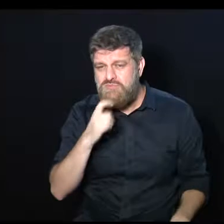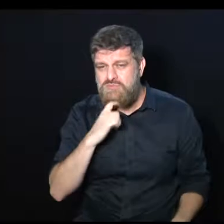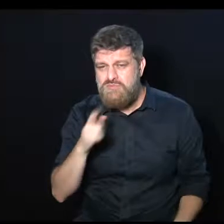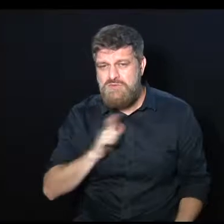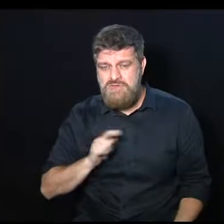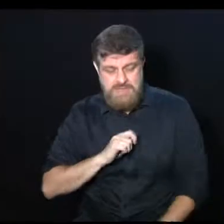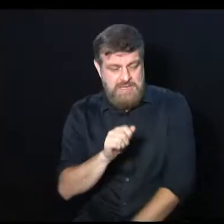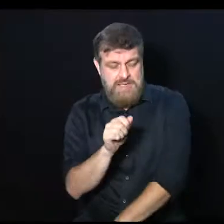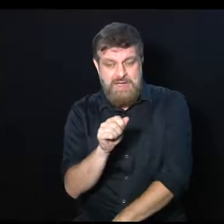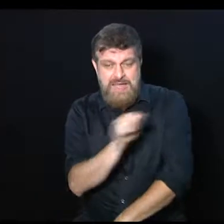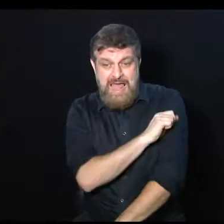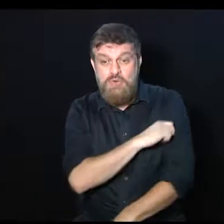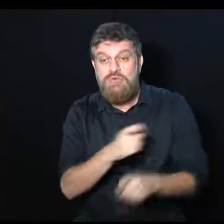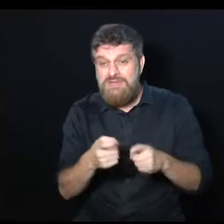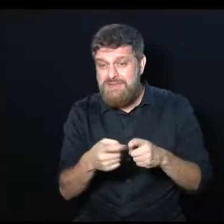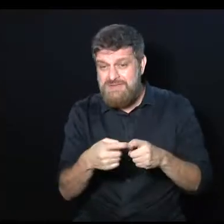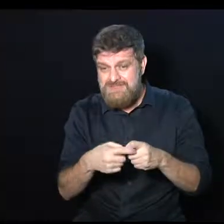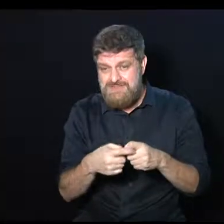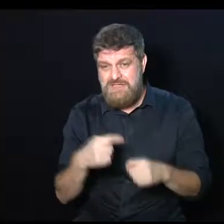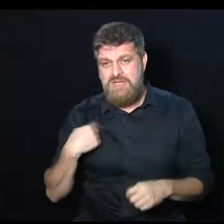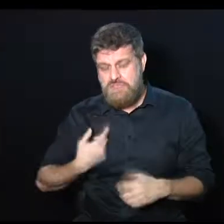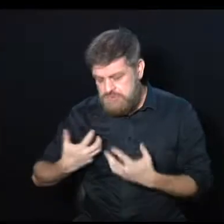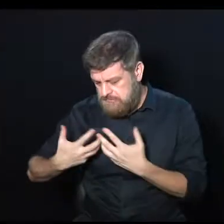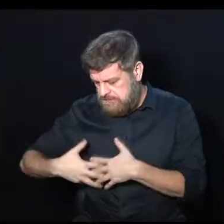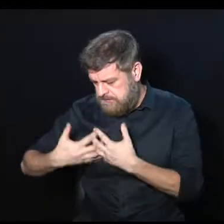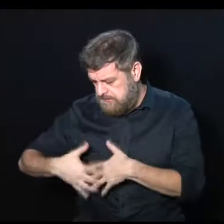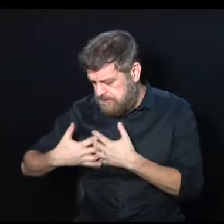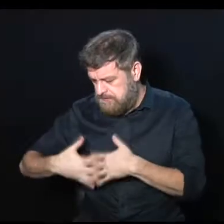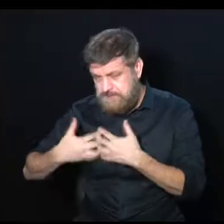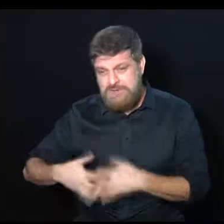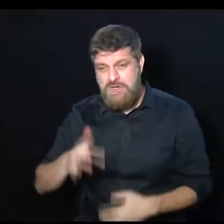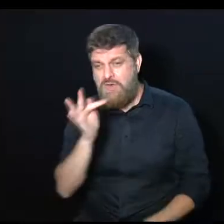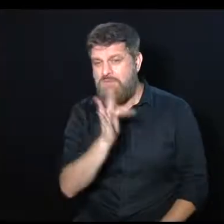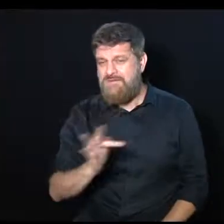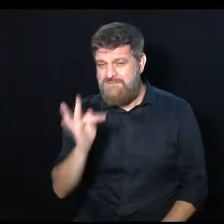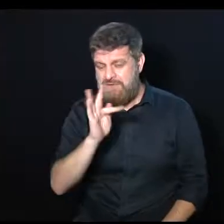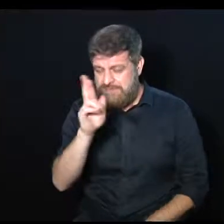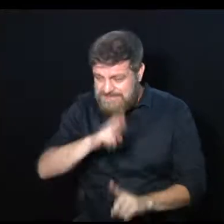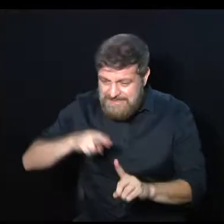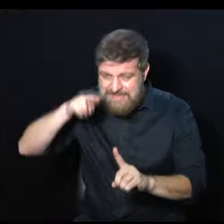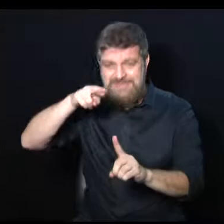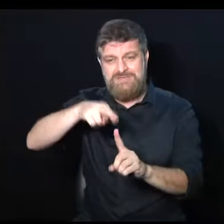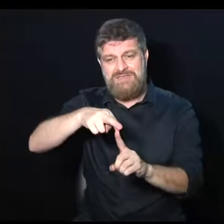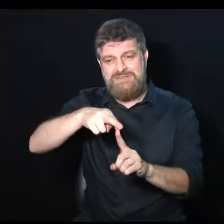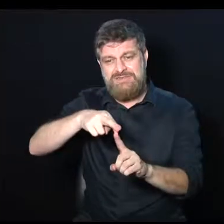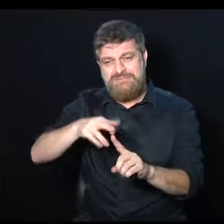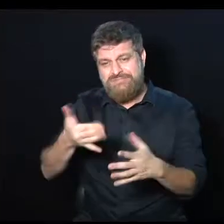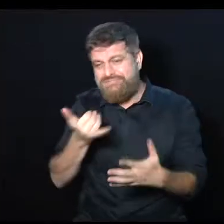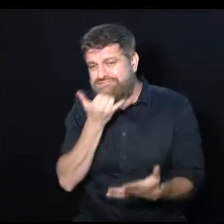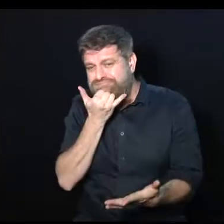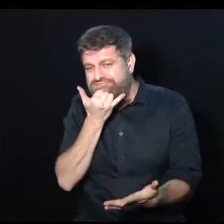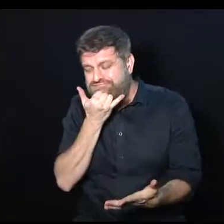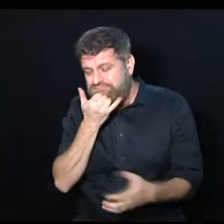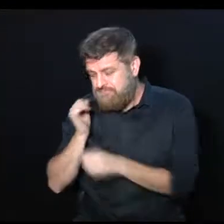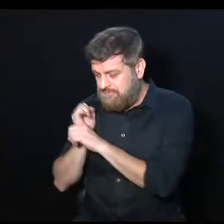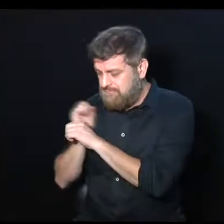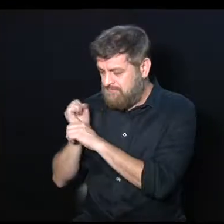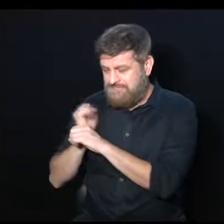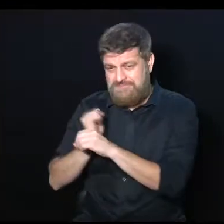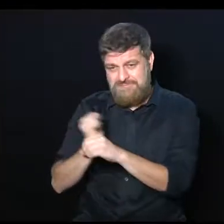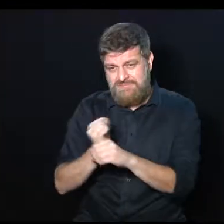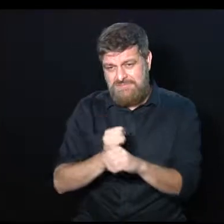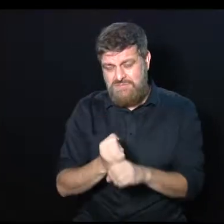dificuldades que a gente tem, mesmo num serviço operando numa universidade de ponta, e que Infelizmente, nos últimos anos, com a